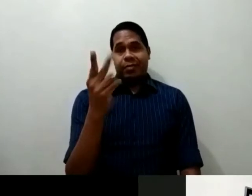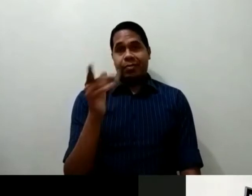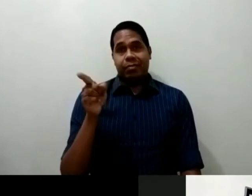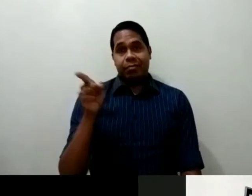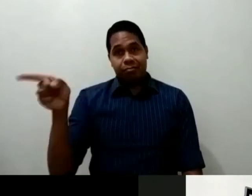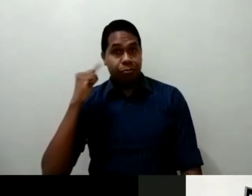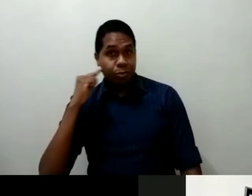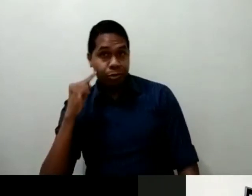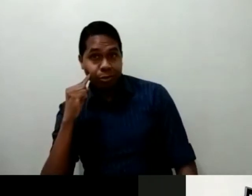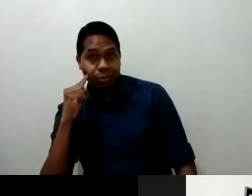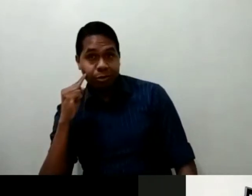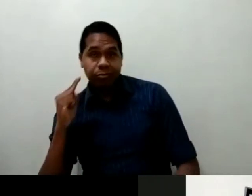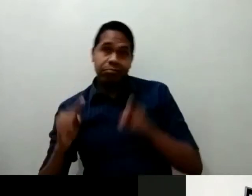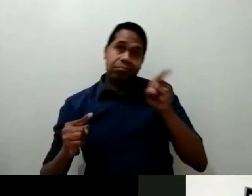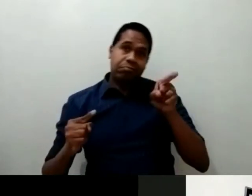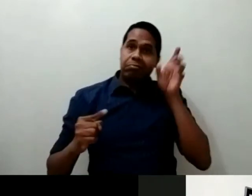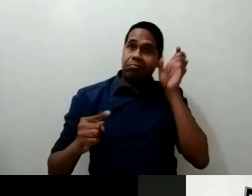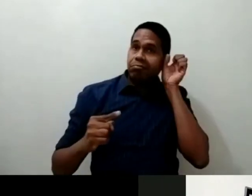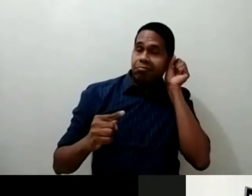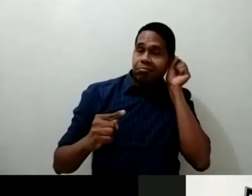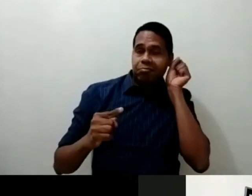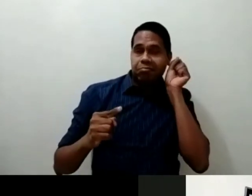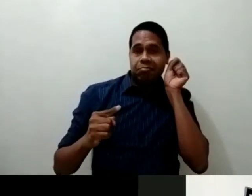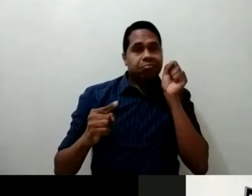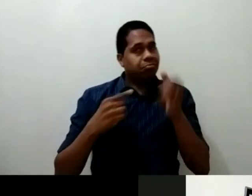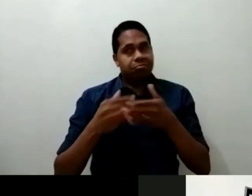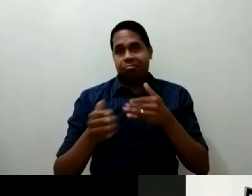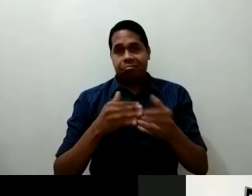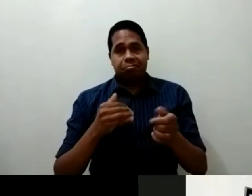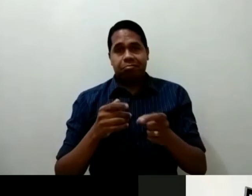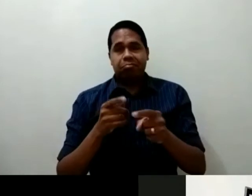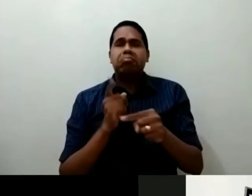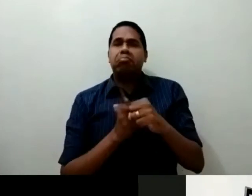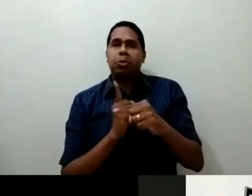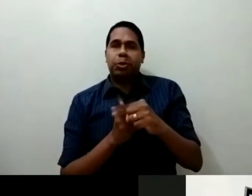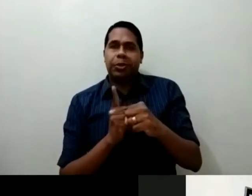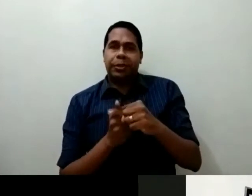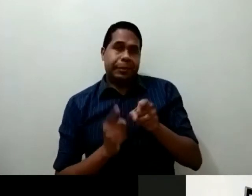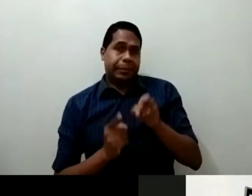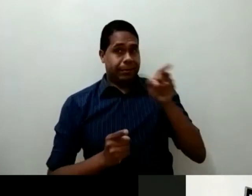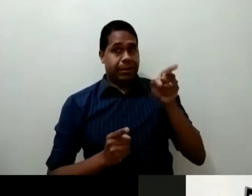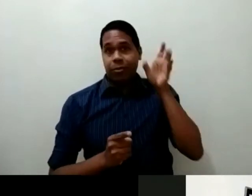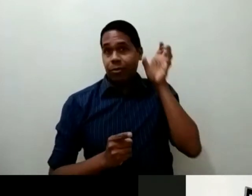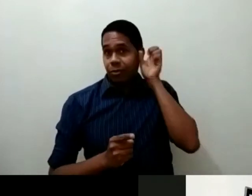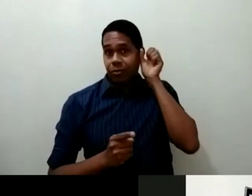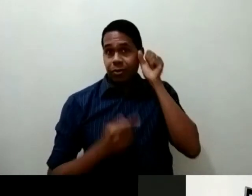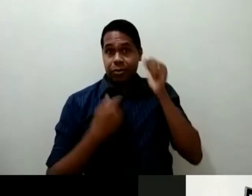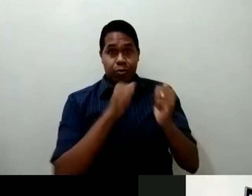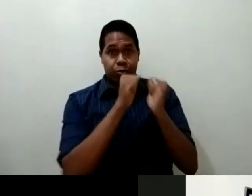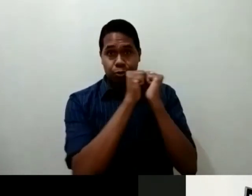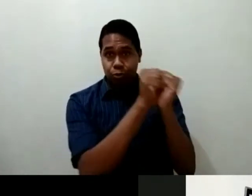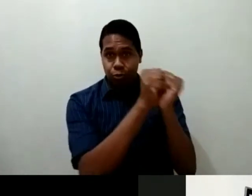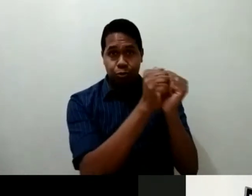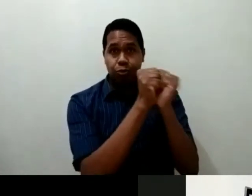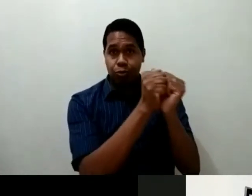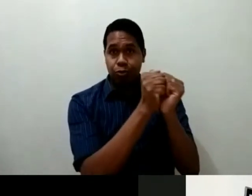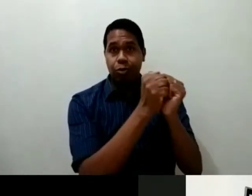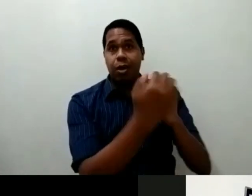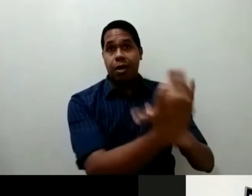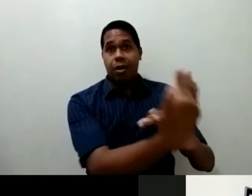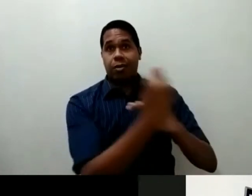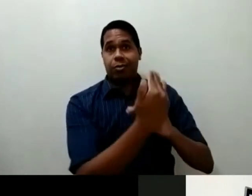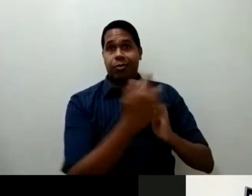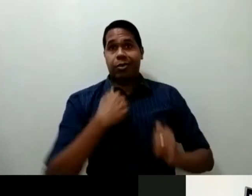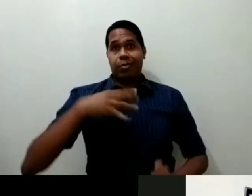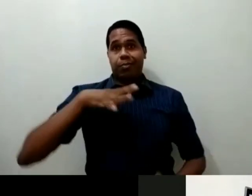Eu penso nesses dois caminhos, com os surdos e com os ouvintes, quaisquer deles. Por quê? Com os ouvintes eu